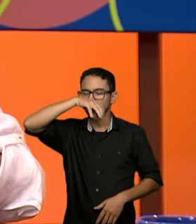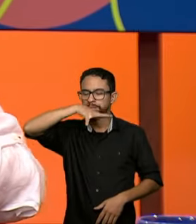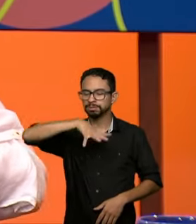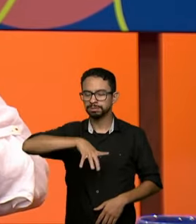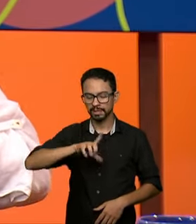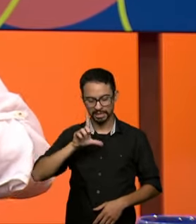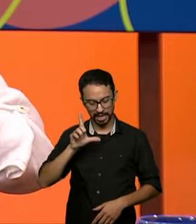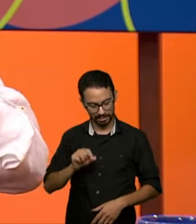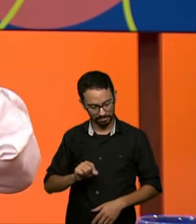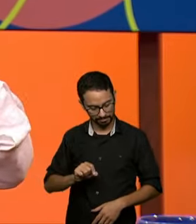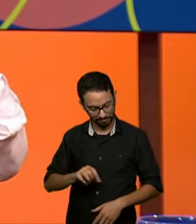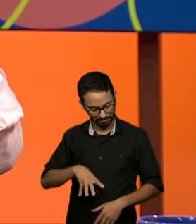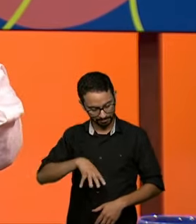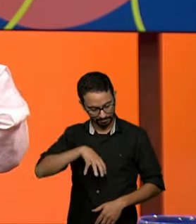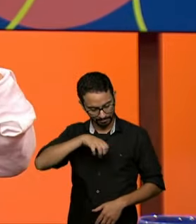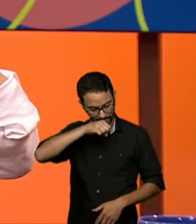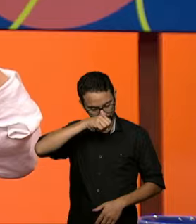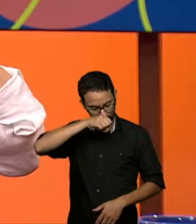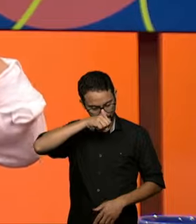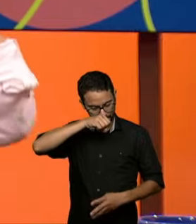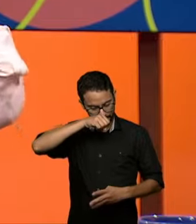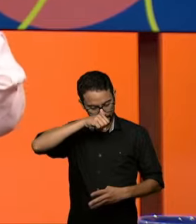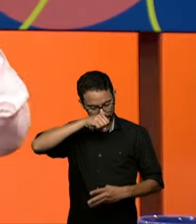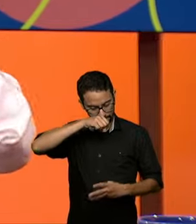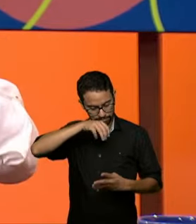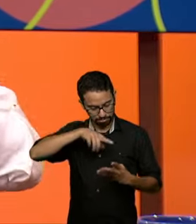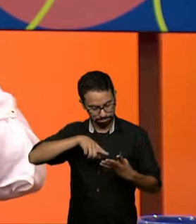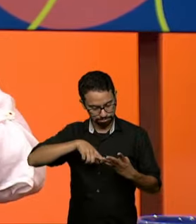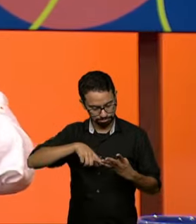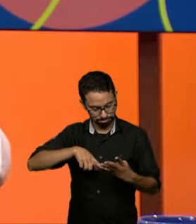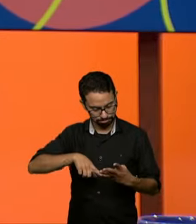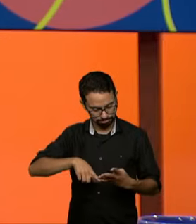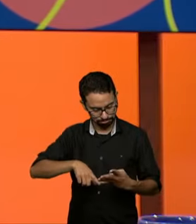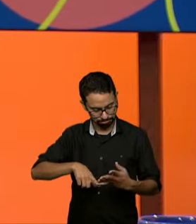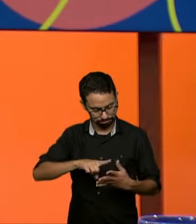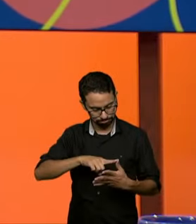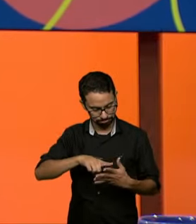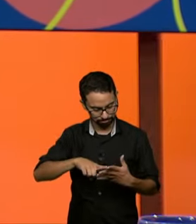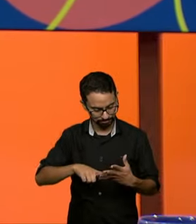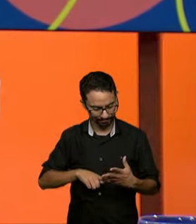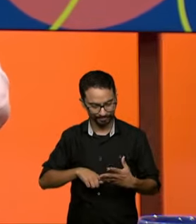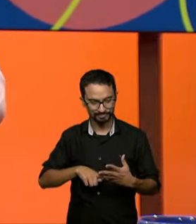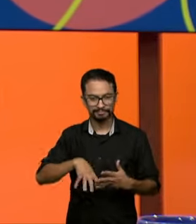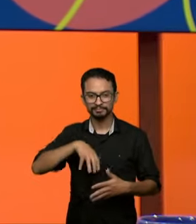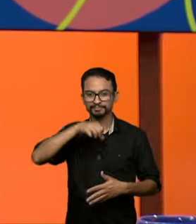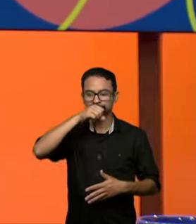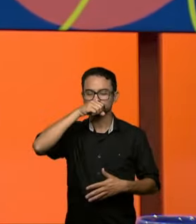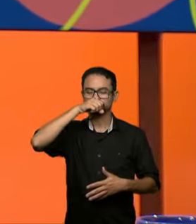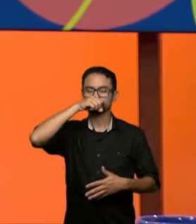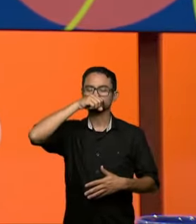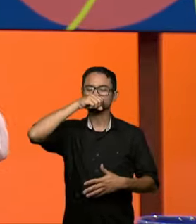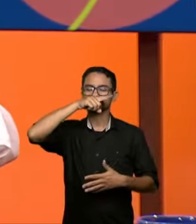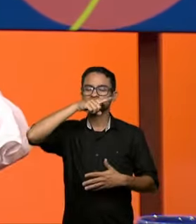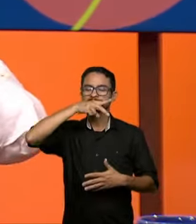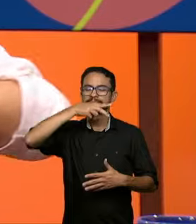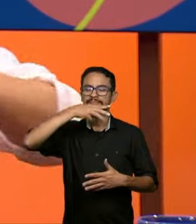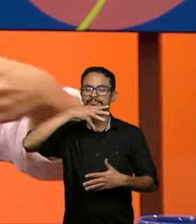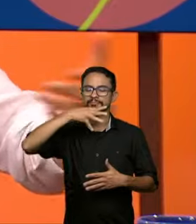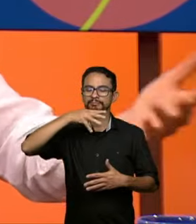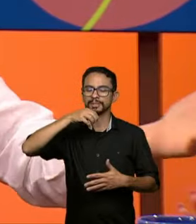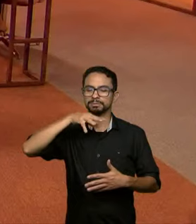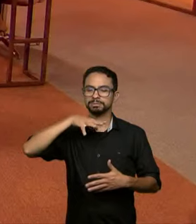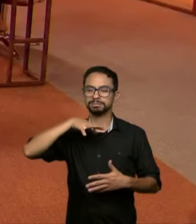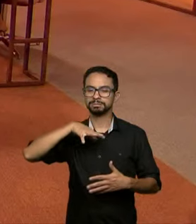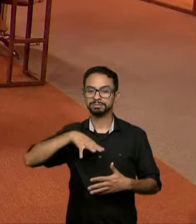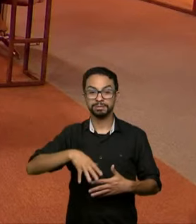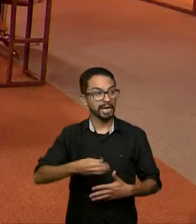depois inspira, 4, segura, 4, solta, 8, segura, 4 e faz assim também 10 vezes. É, mas essa técnica